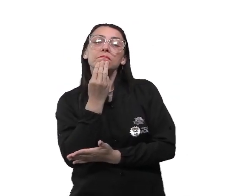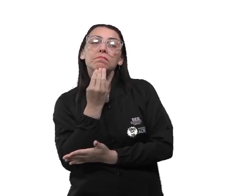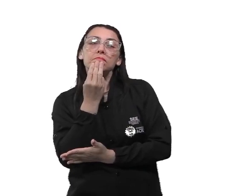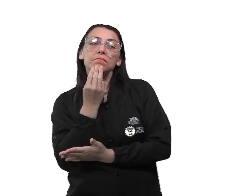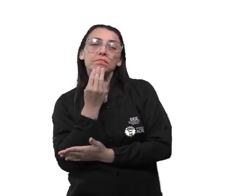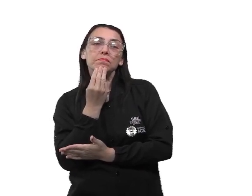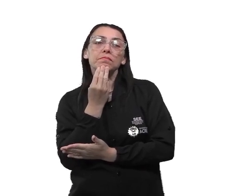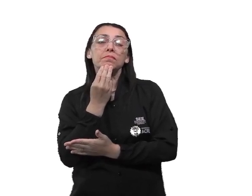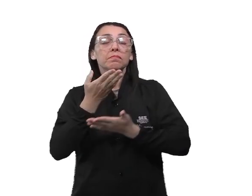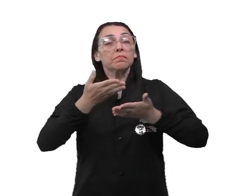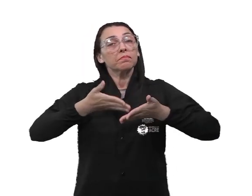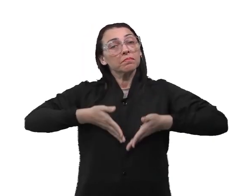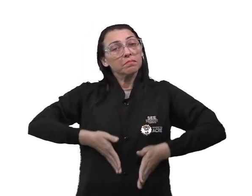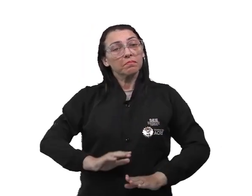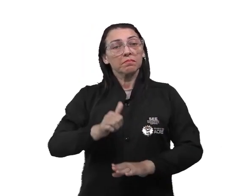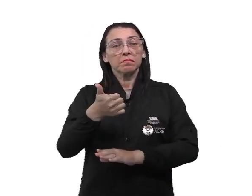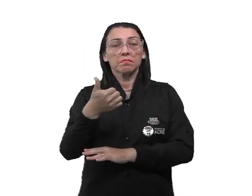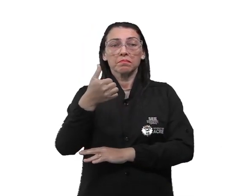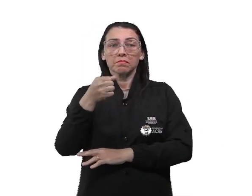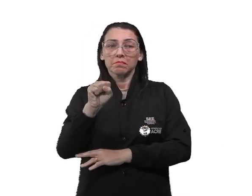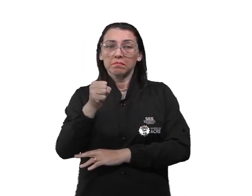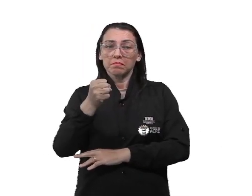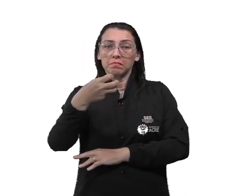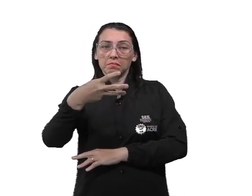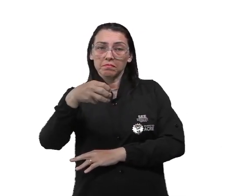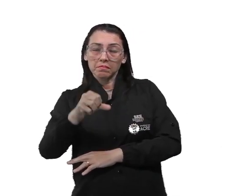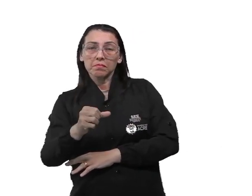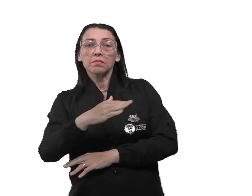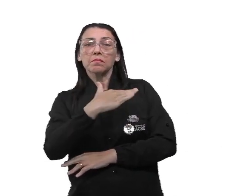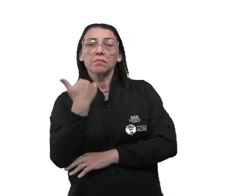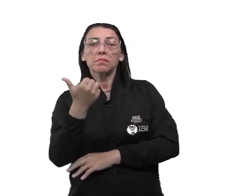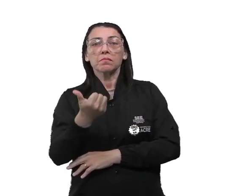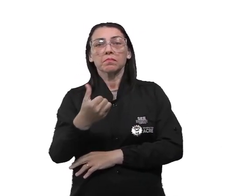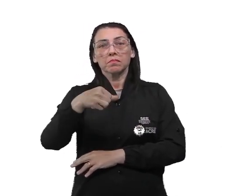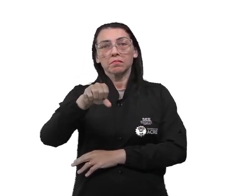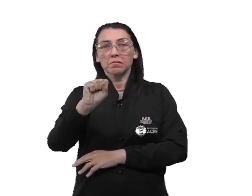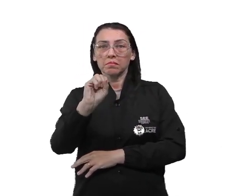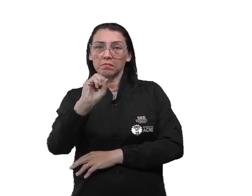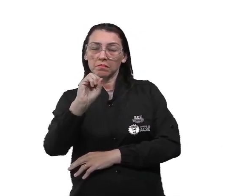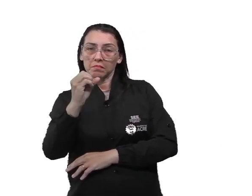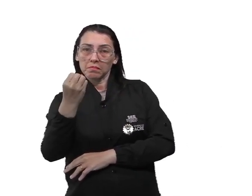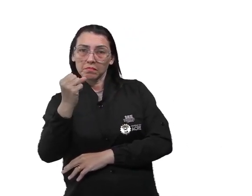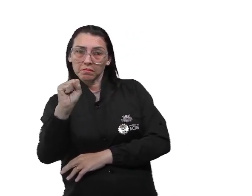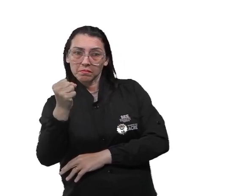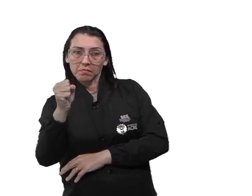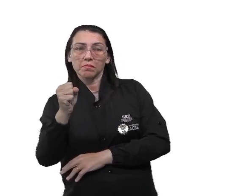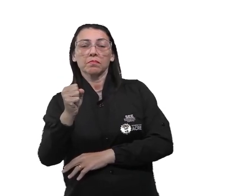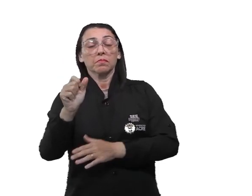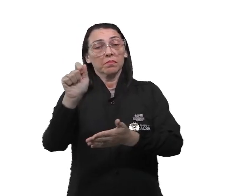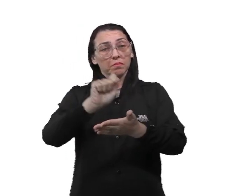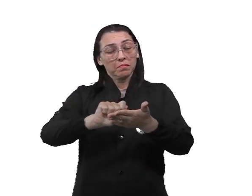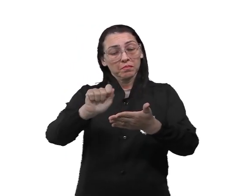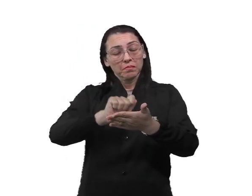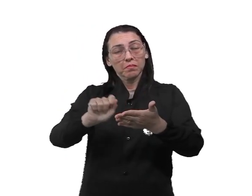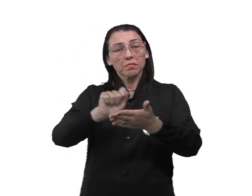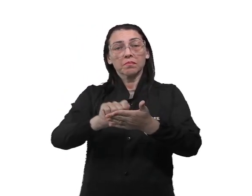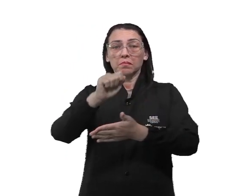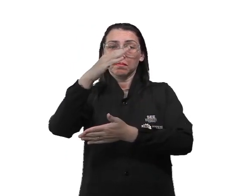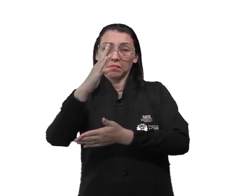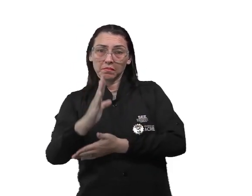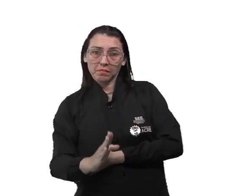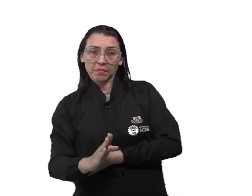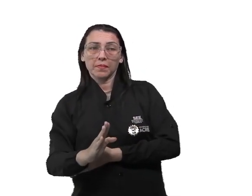Assis, que nasceu em 1839 e faleceu em 1908, foi um escritor brasileiro,